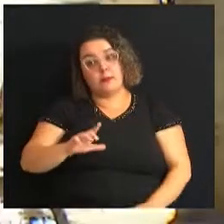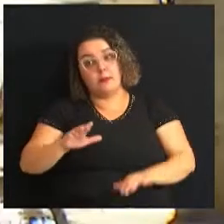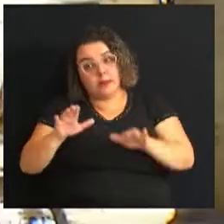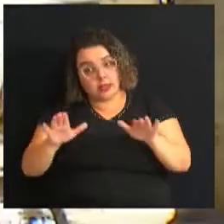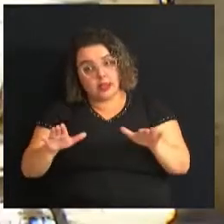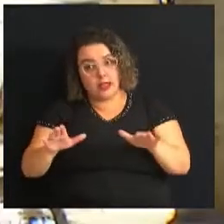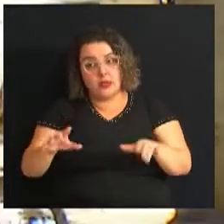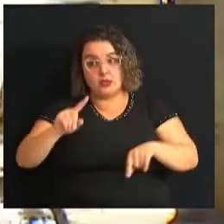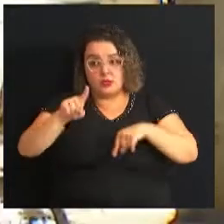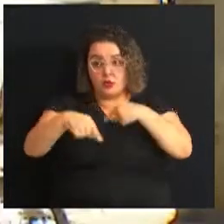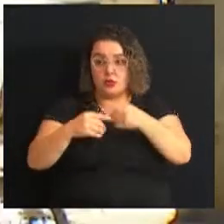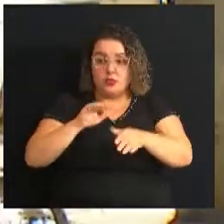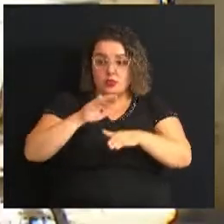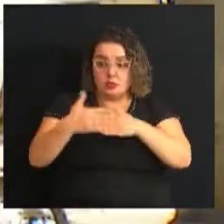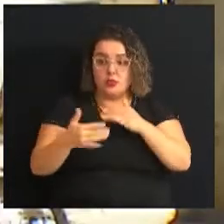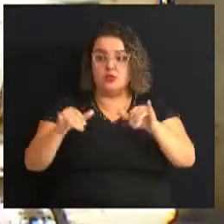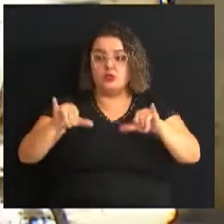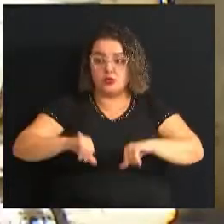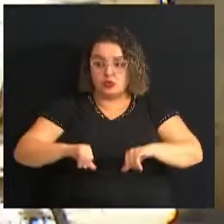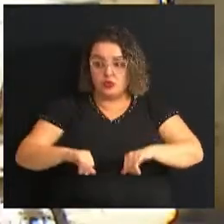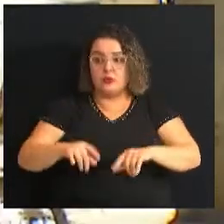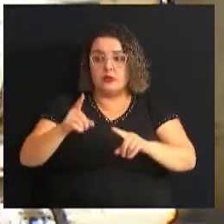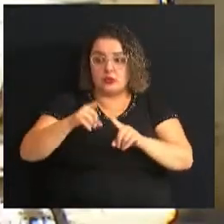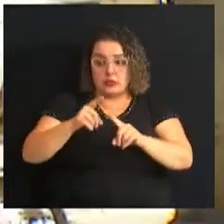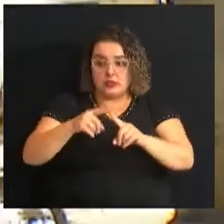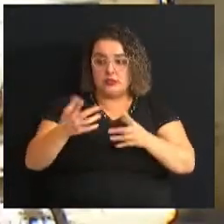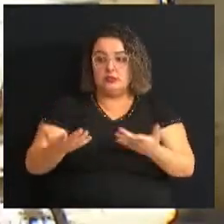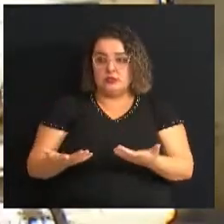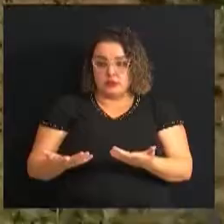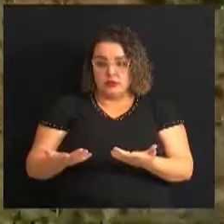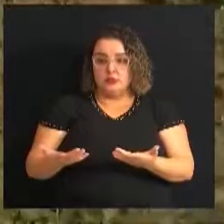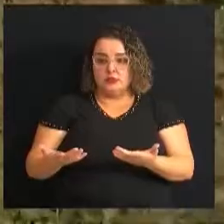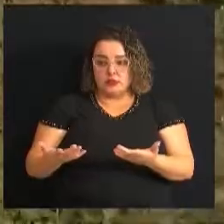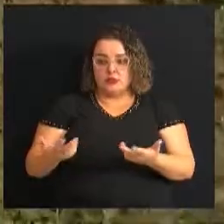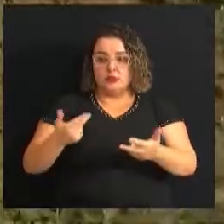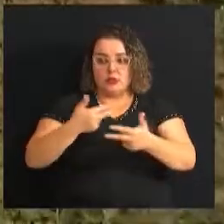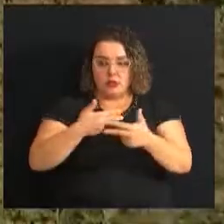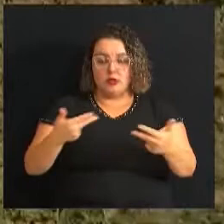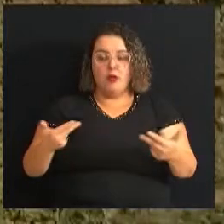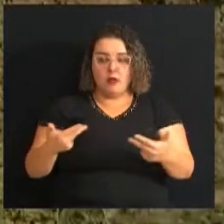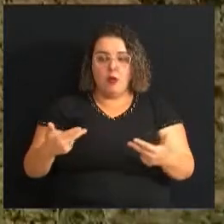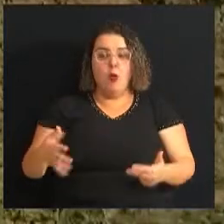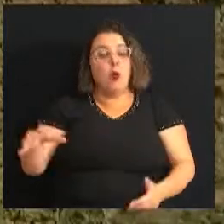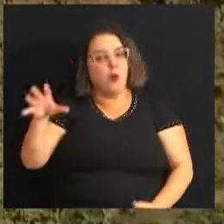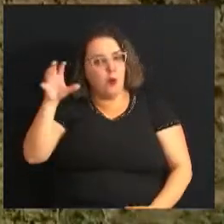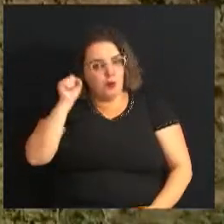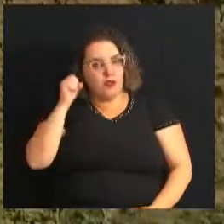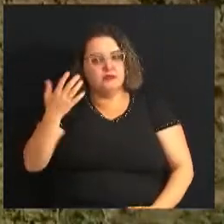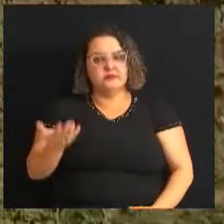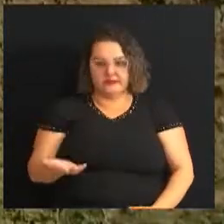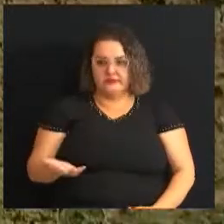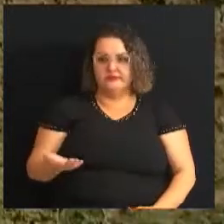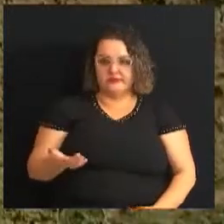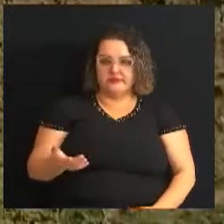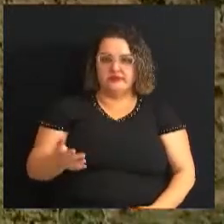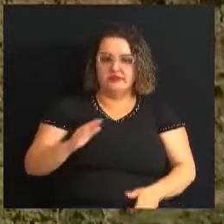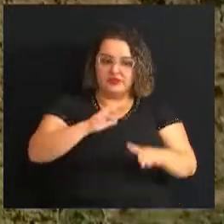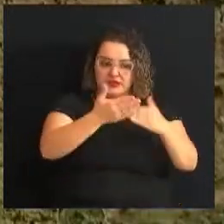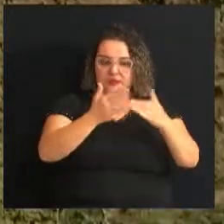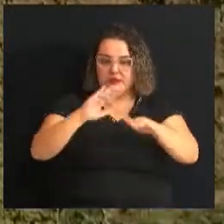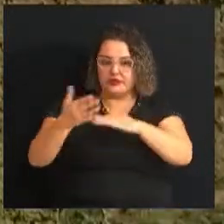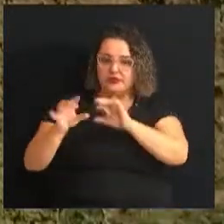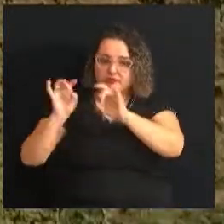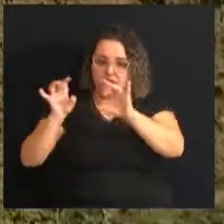também sofrem com esse tipo de situação. Então nós ouvimos, fizemos uma escuta de alguns bairros que